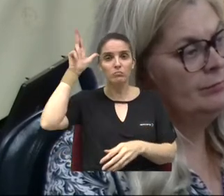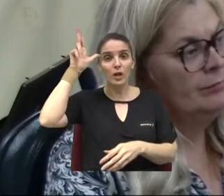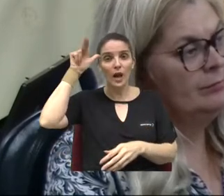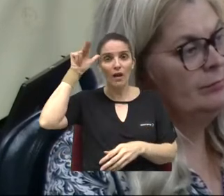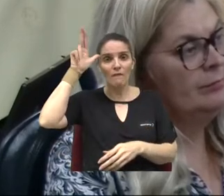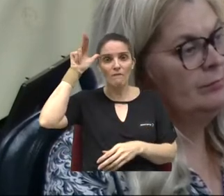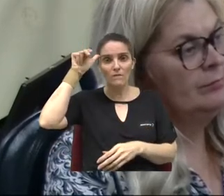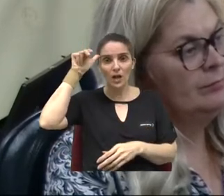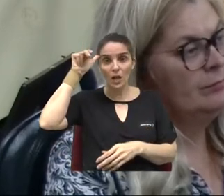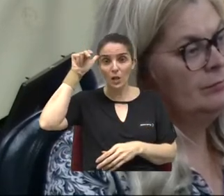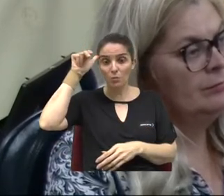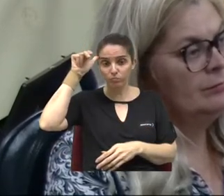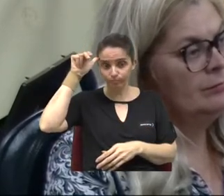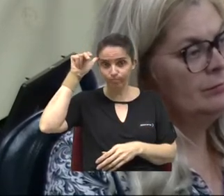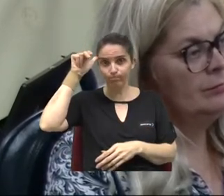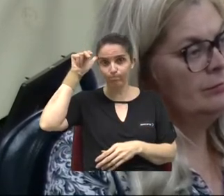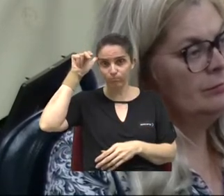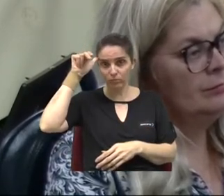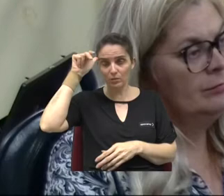Quantas vezes eu vi